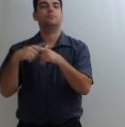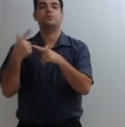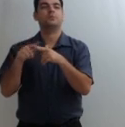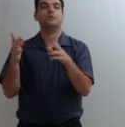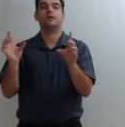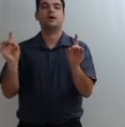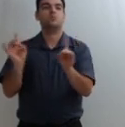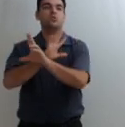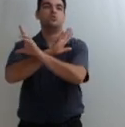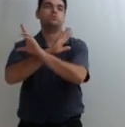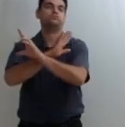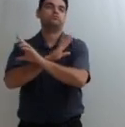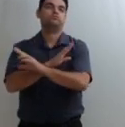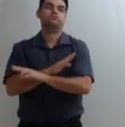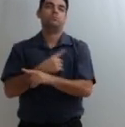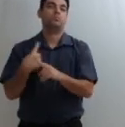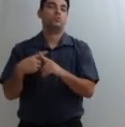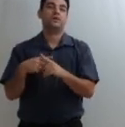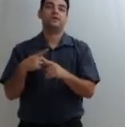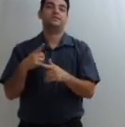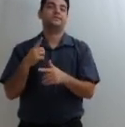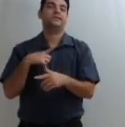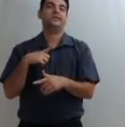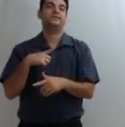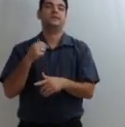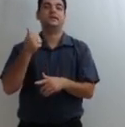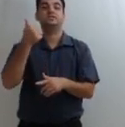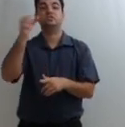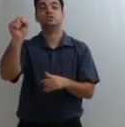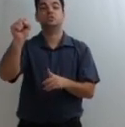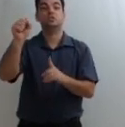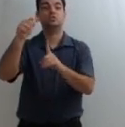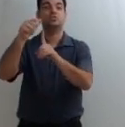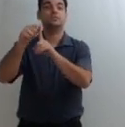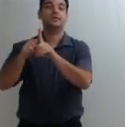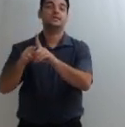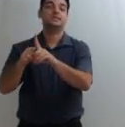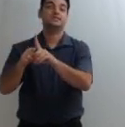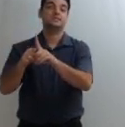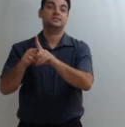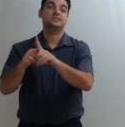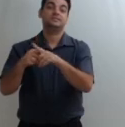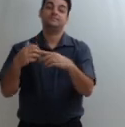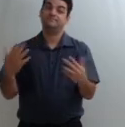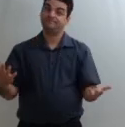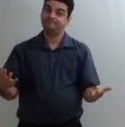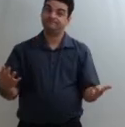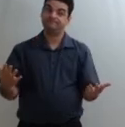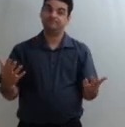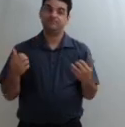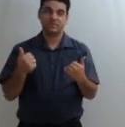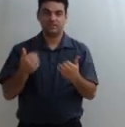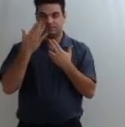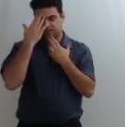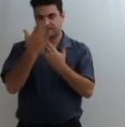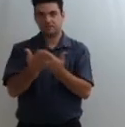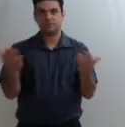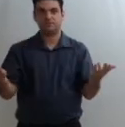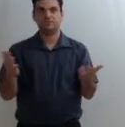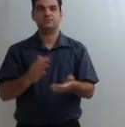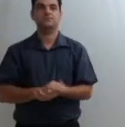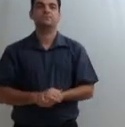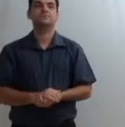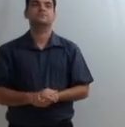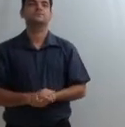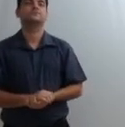que já se passaram, como dito na data de hoje, mais de 18 meses do seu cometimento. Muito obrigado, excelência.